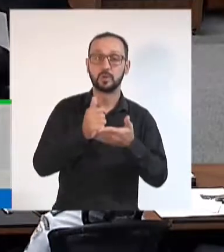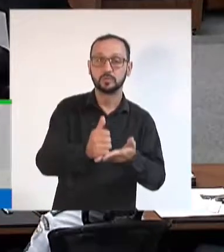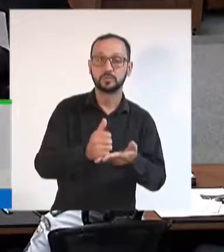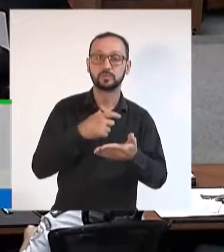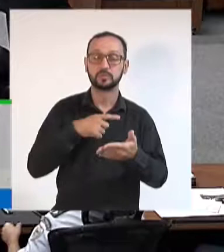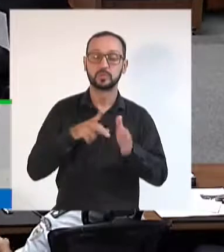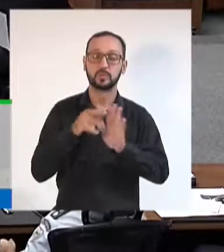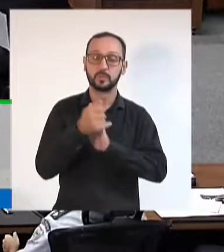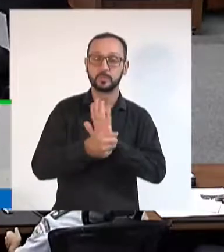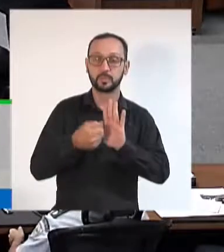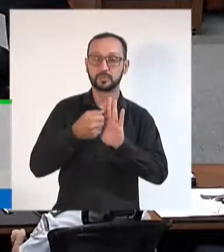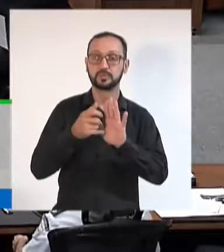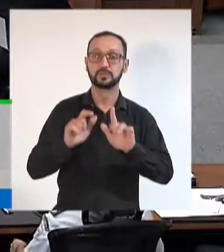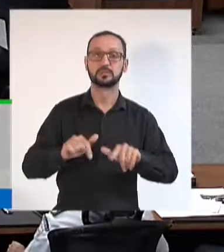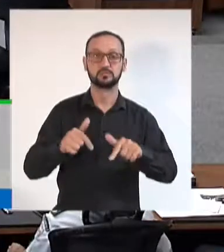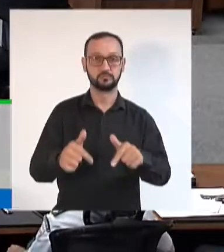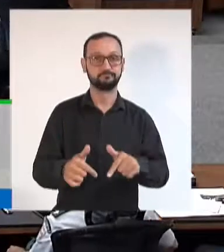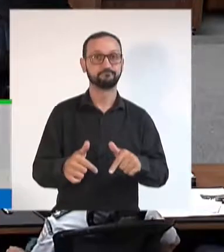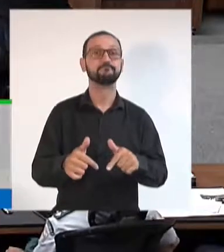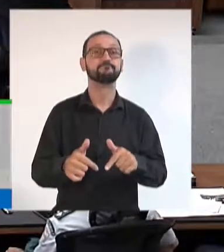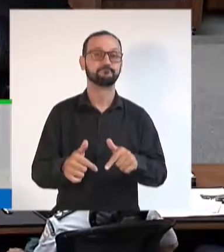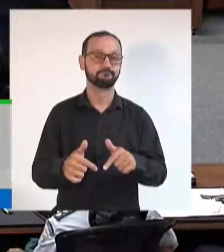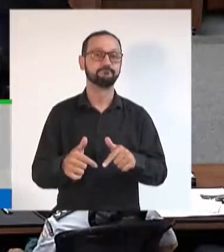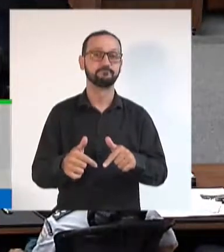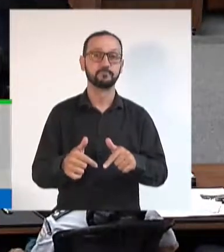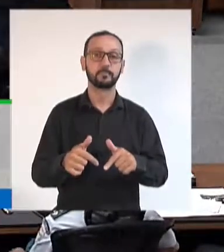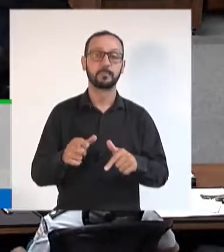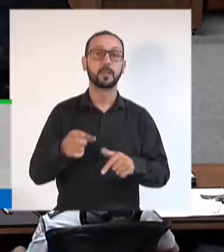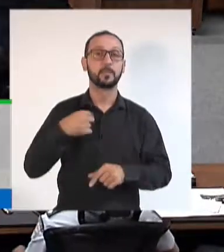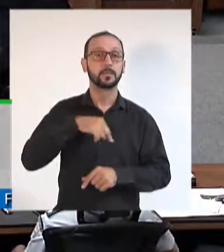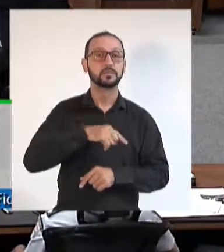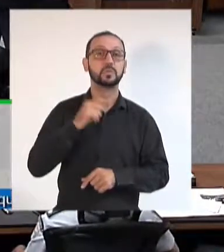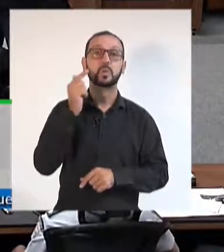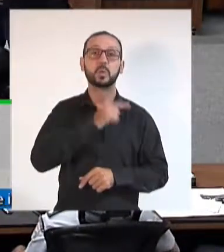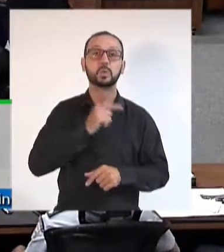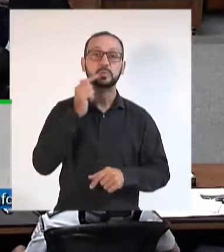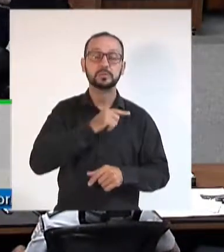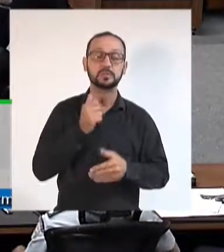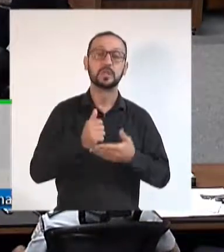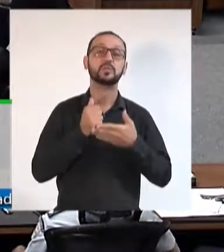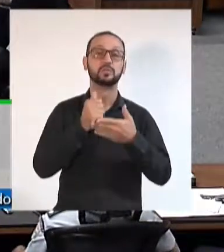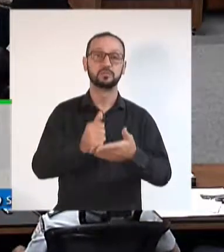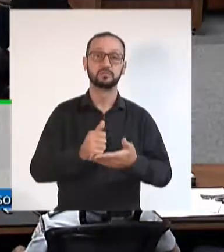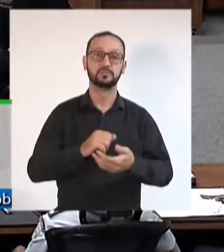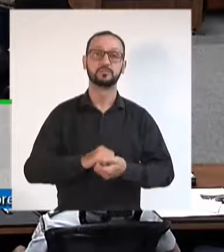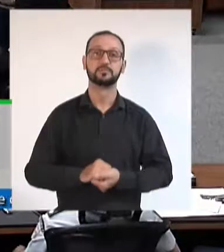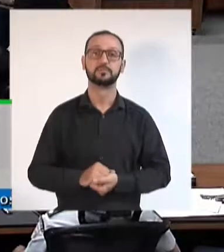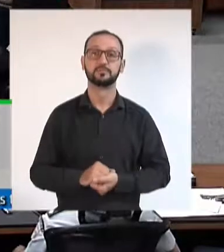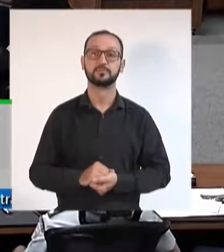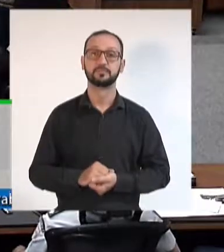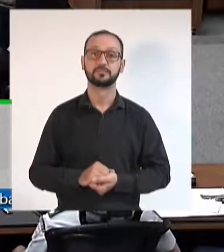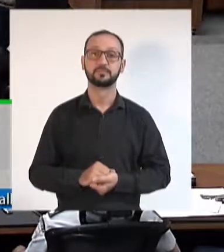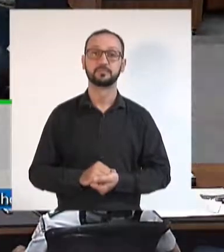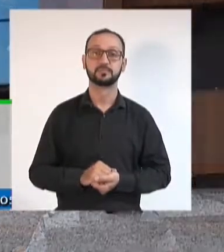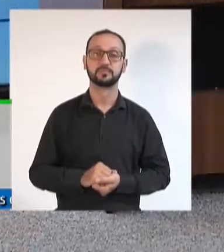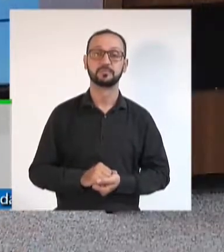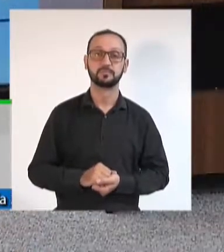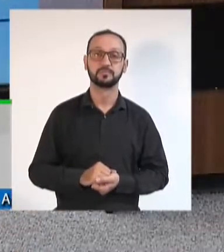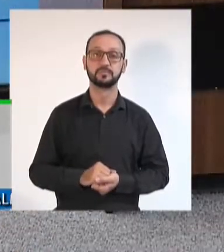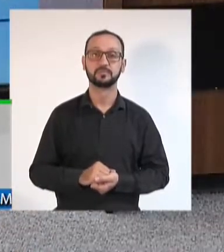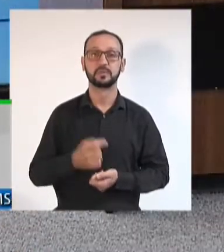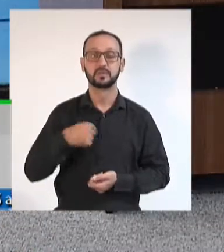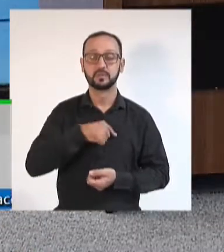de projetos, de ações. Então, isso é para que a gente possa estar contribuindo. Então, e a gente daí